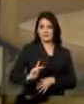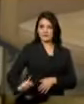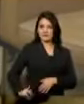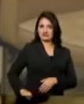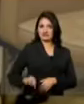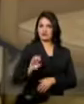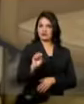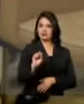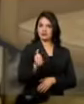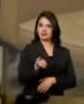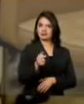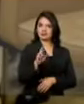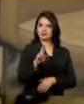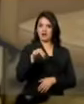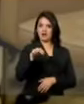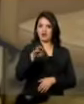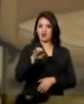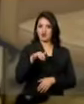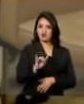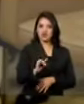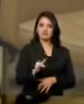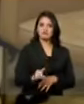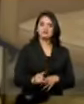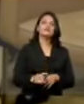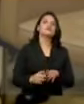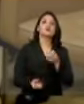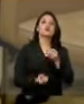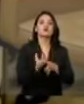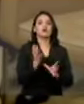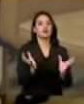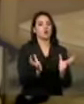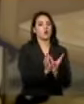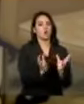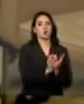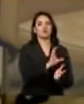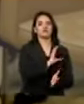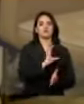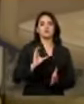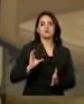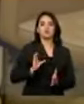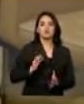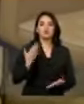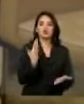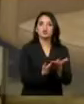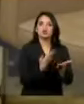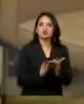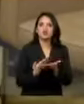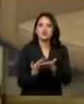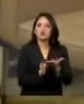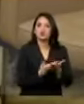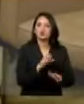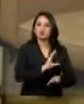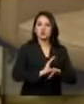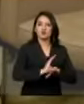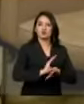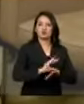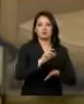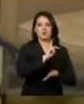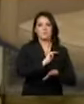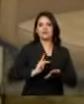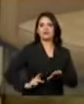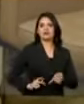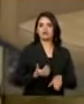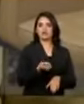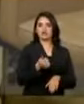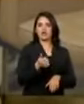cria uma comissão provisória de estudos constitucionais, presidida então por Afonso Arinos e composta